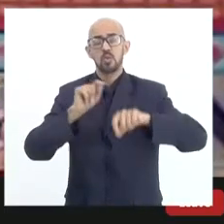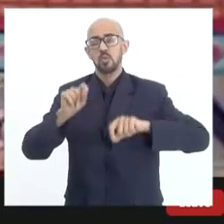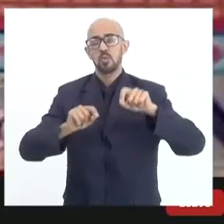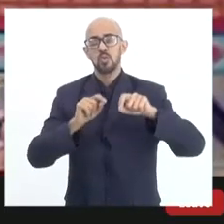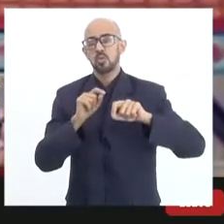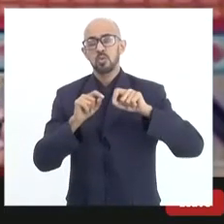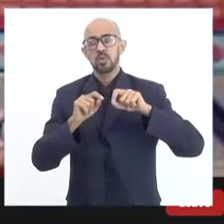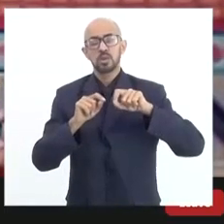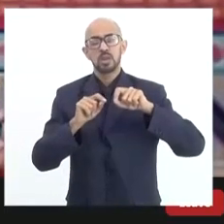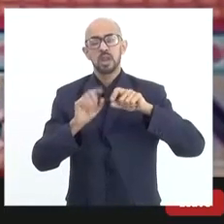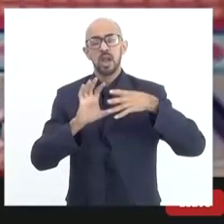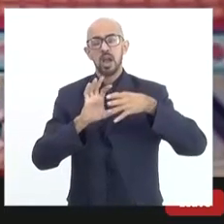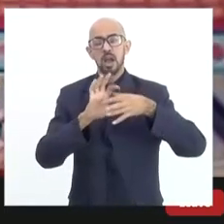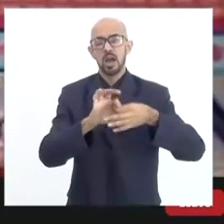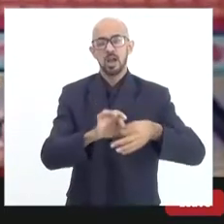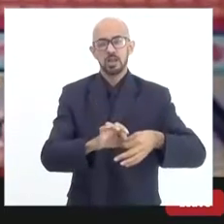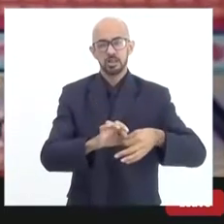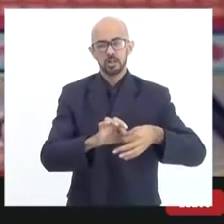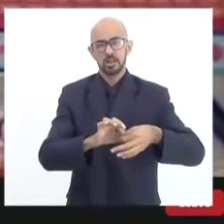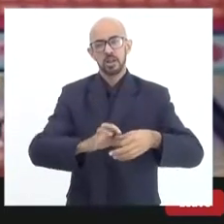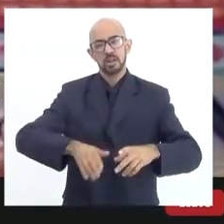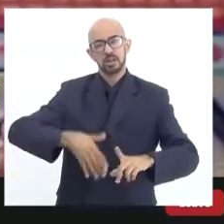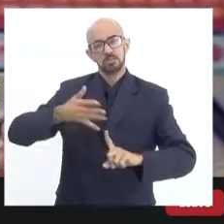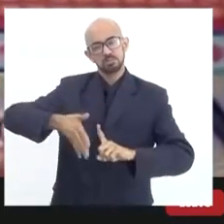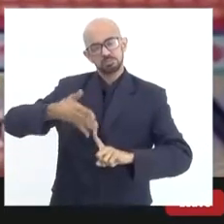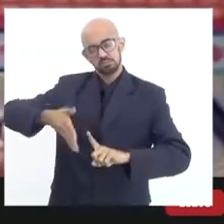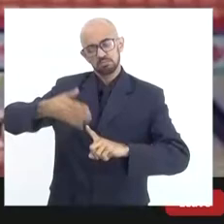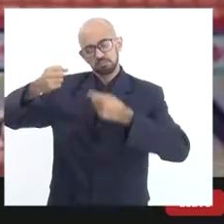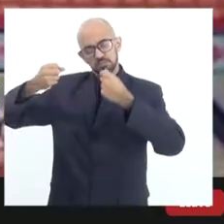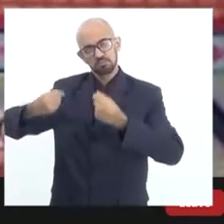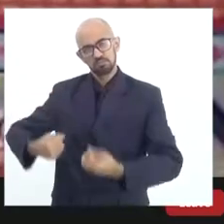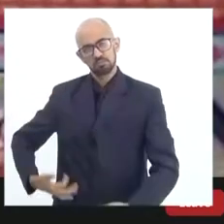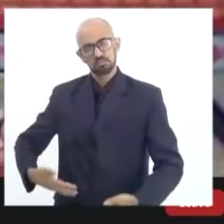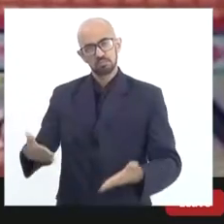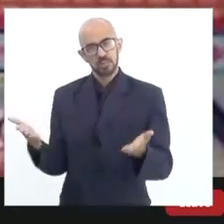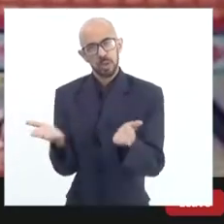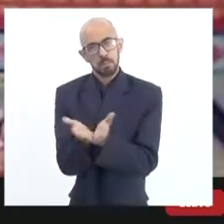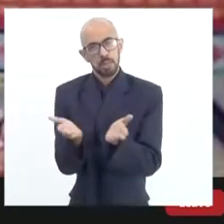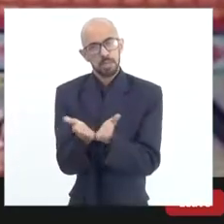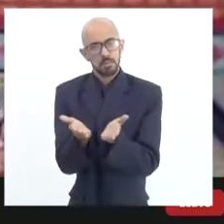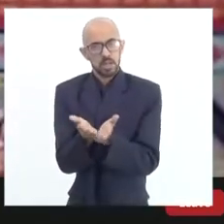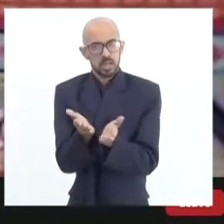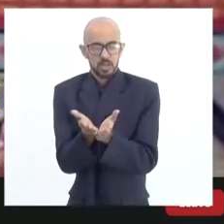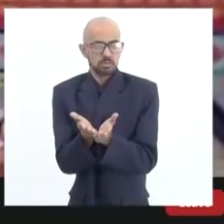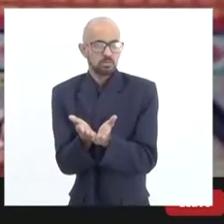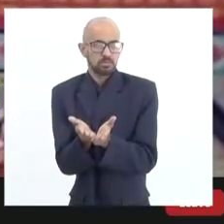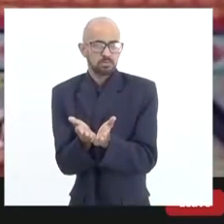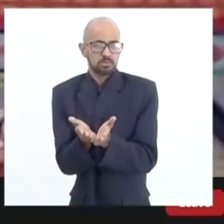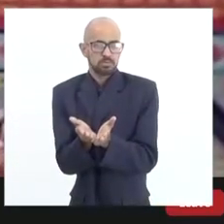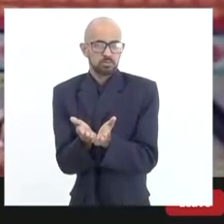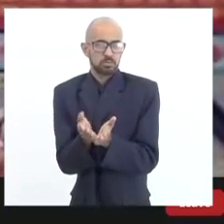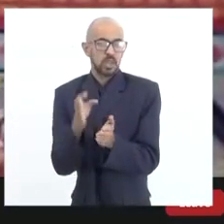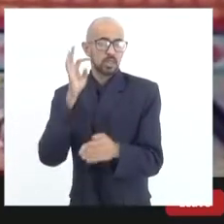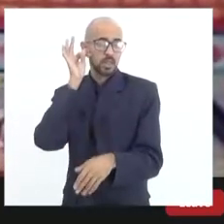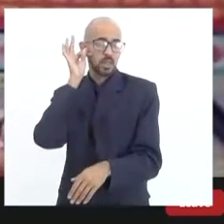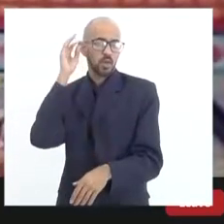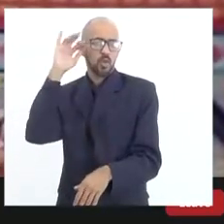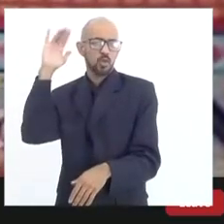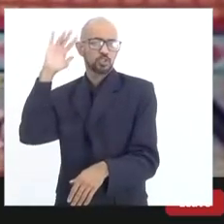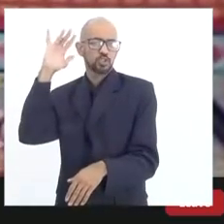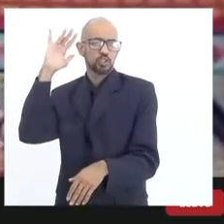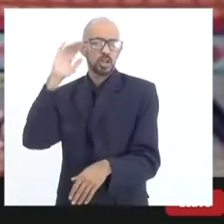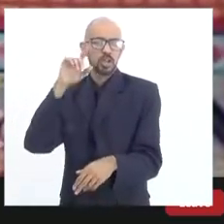aqui, atrelados à hermenêutica e à exegese bíblica teológica, carecem muito